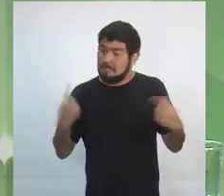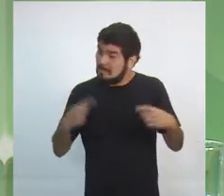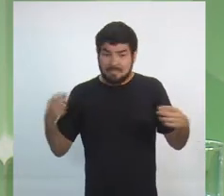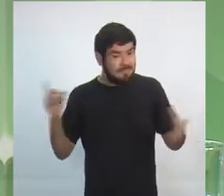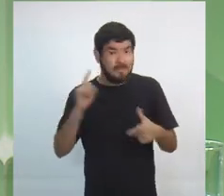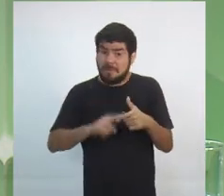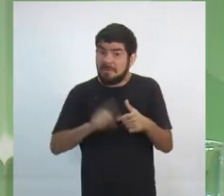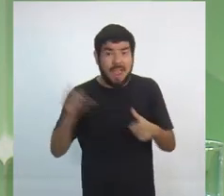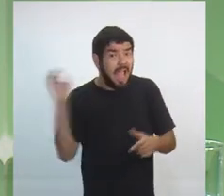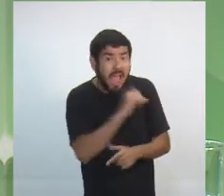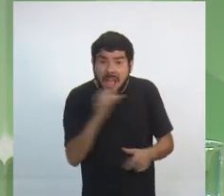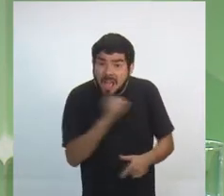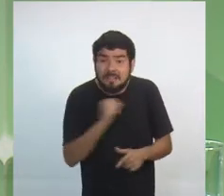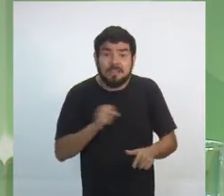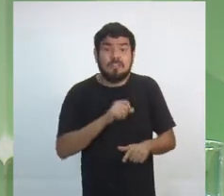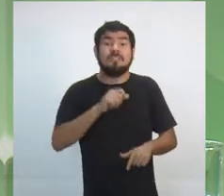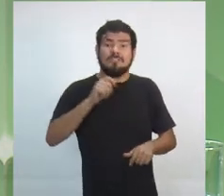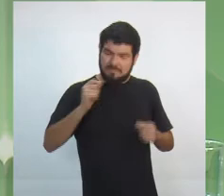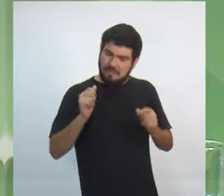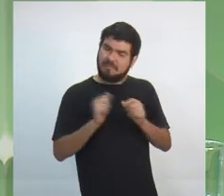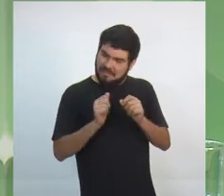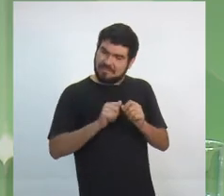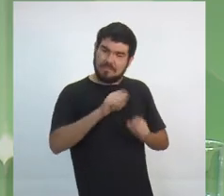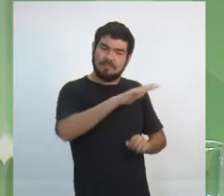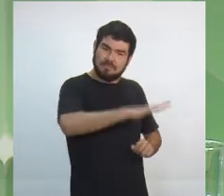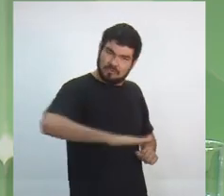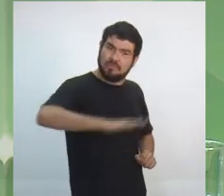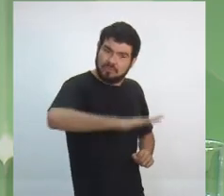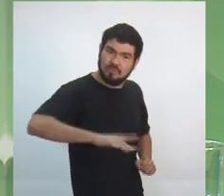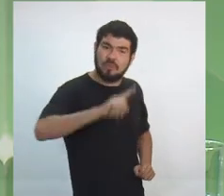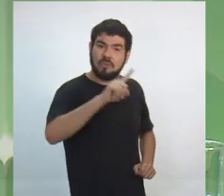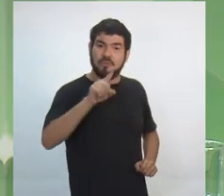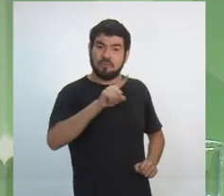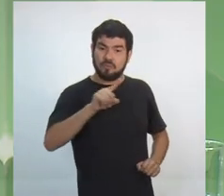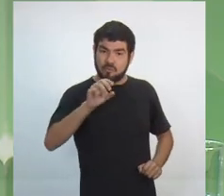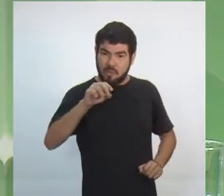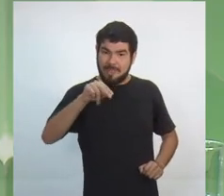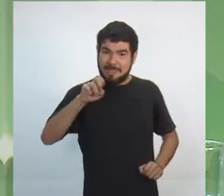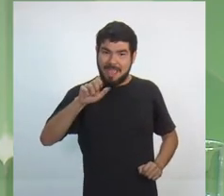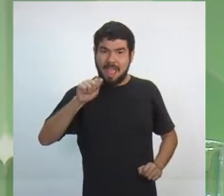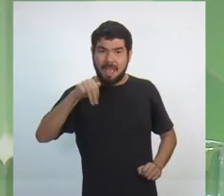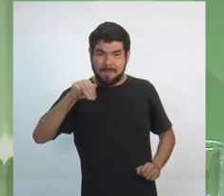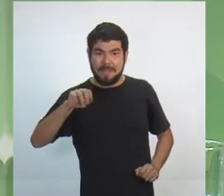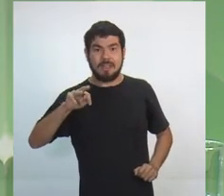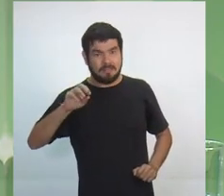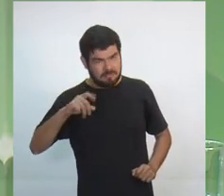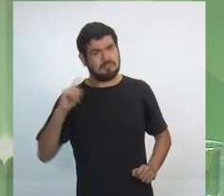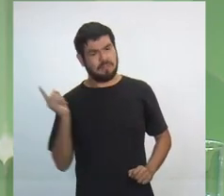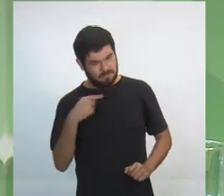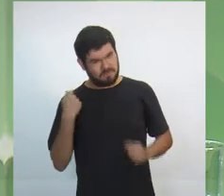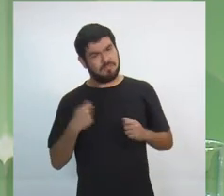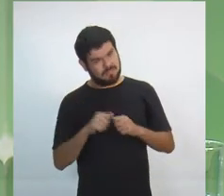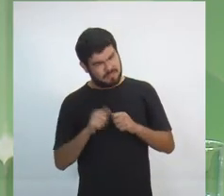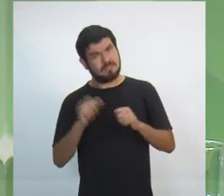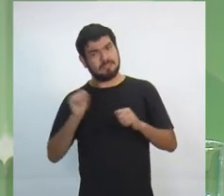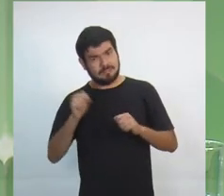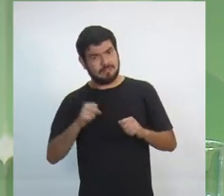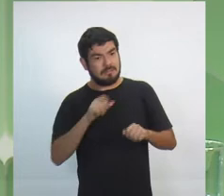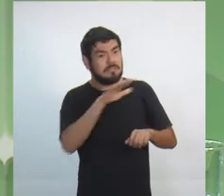vamos fazer o zoneamento econômico e ecológico, como bem falou aqui o candidato Davi Almeida. Nós vamos também...